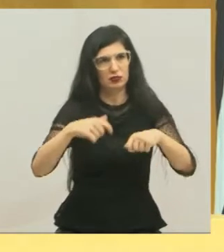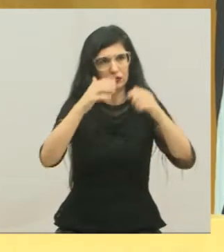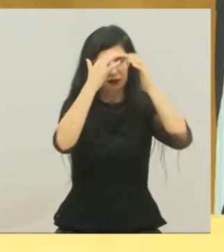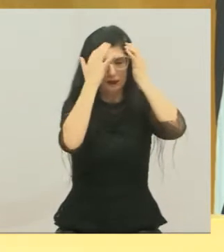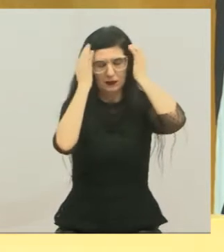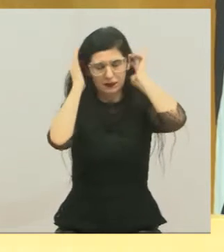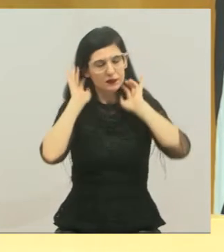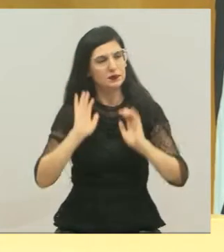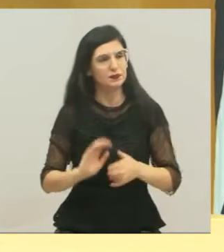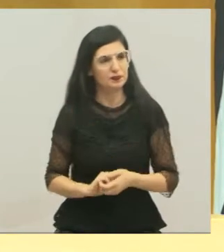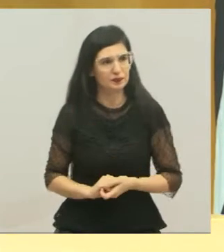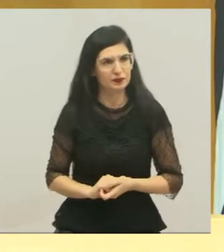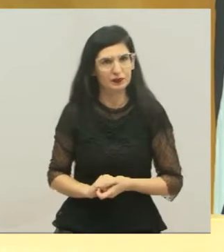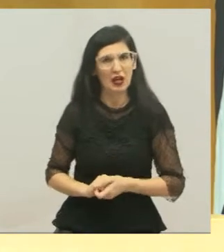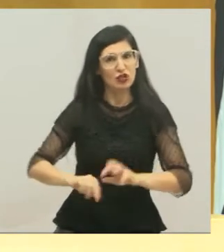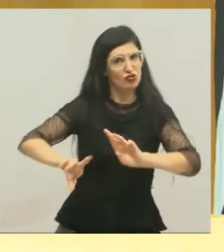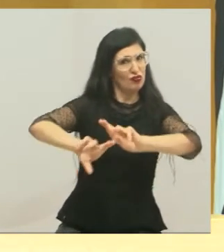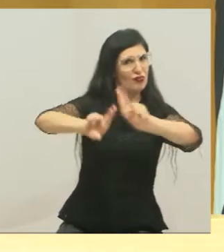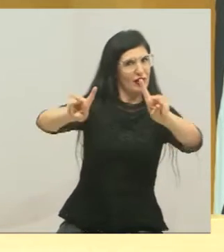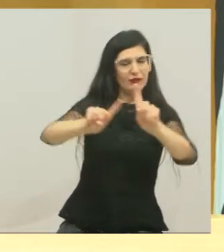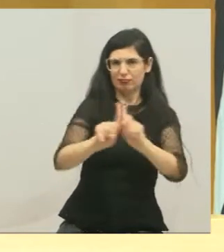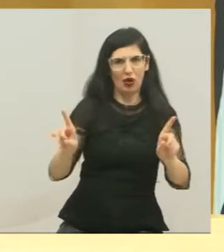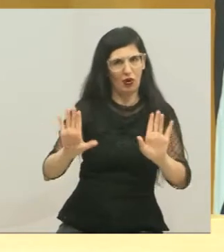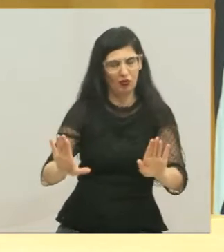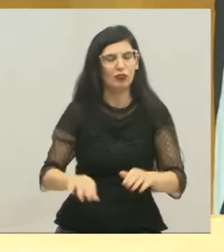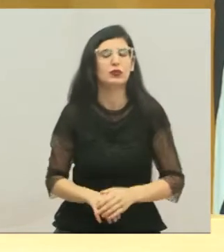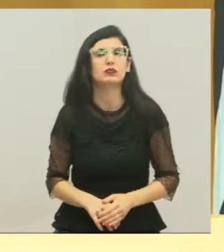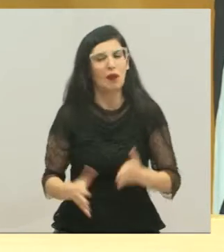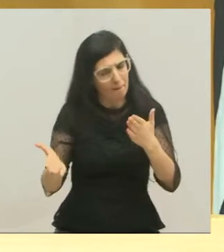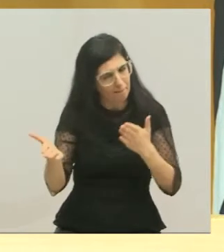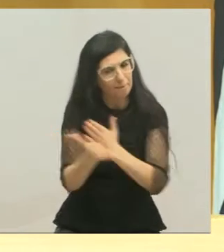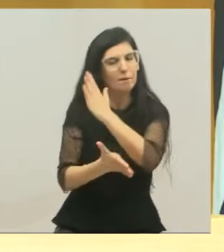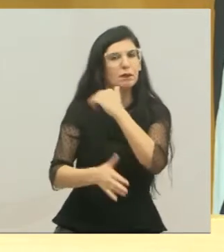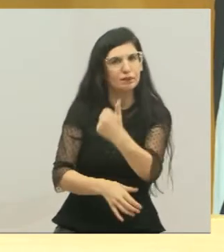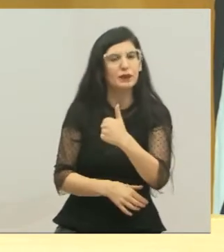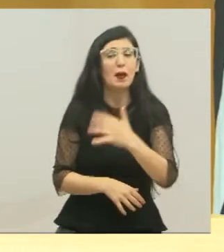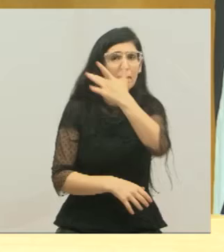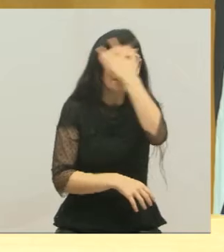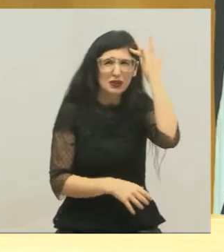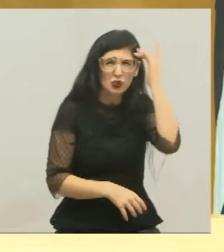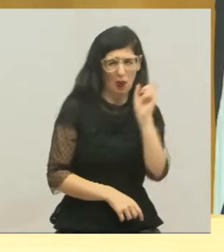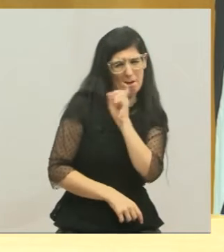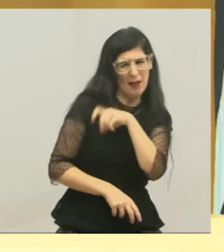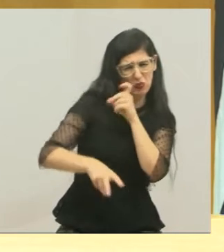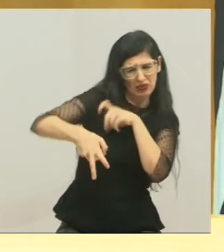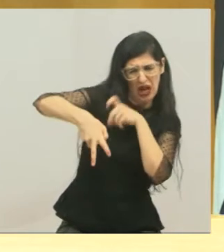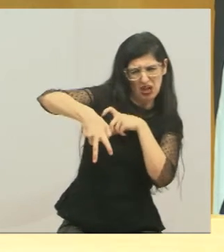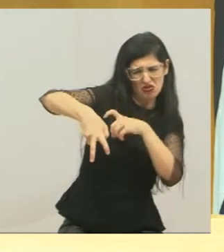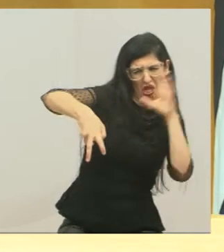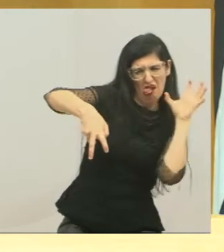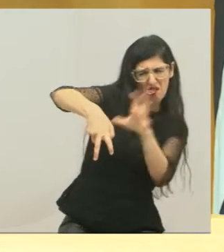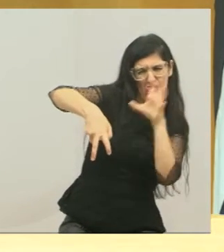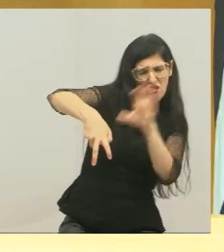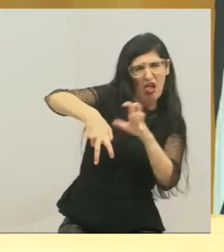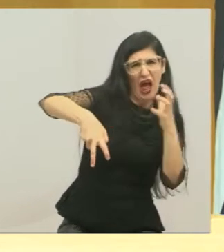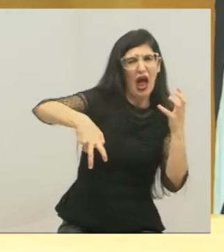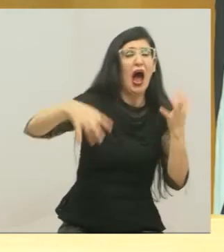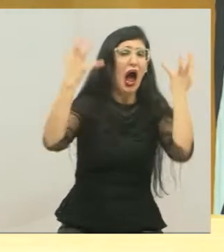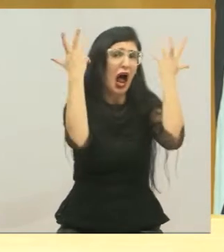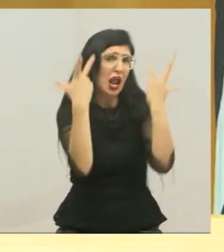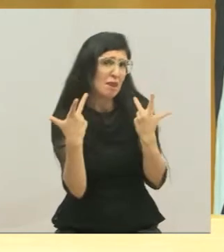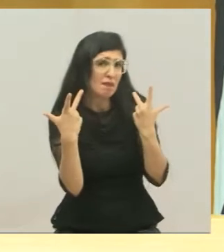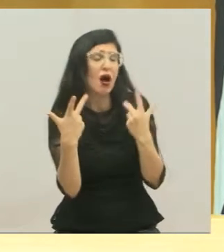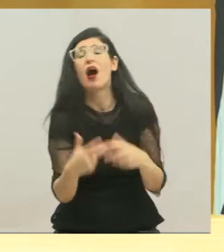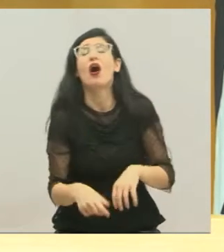a minha observação com relação a lei sanção que agora quem maltrata um animal né em nível